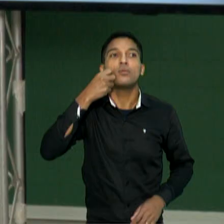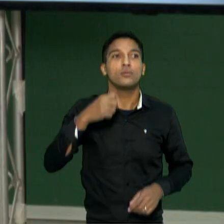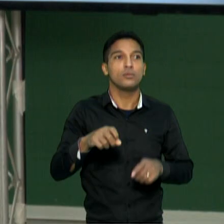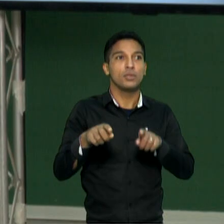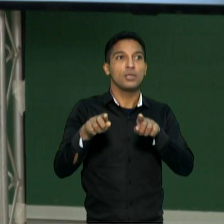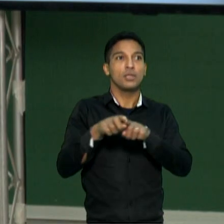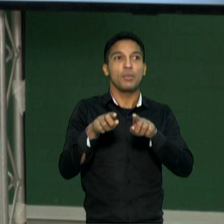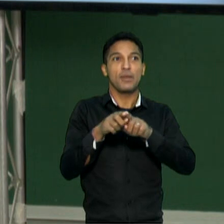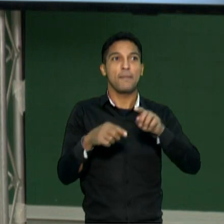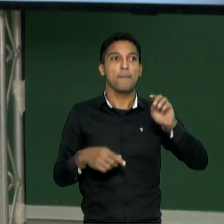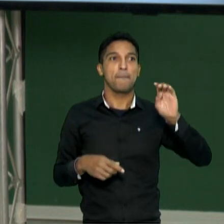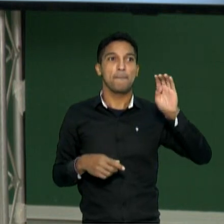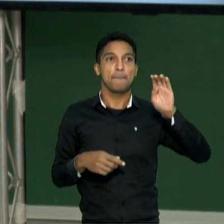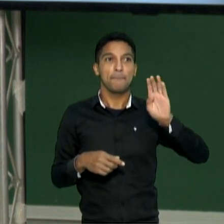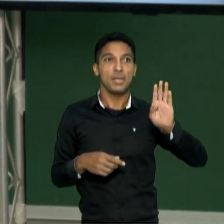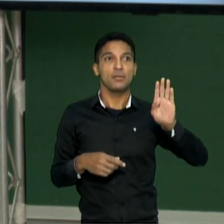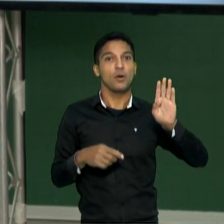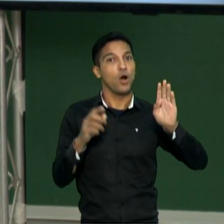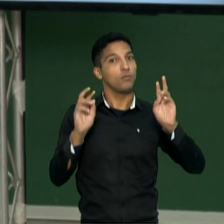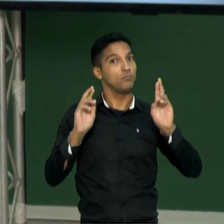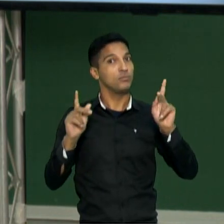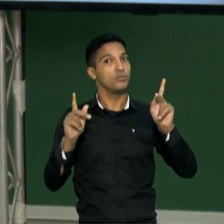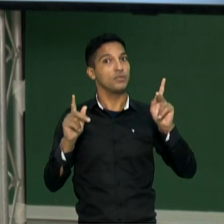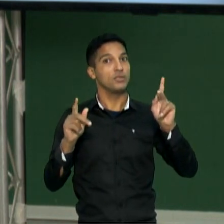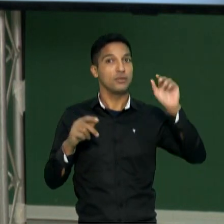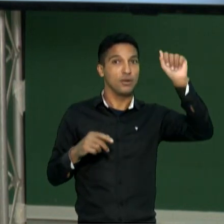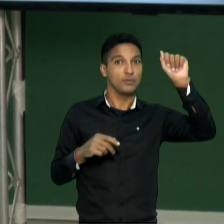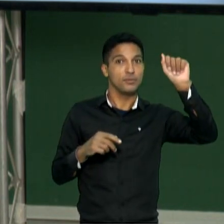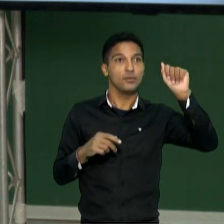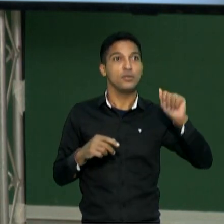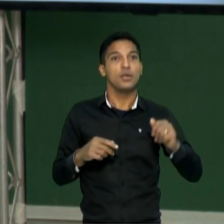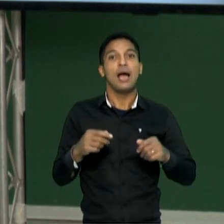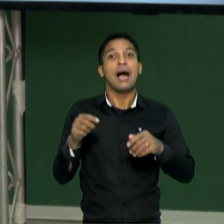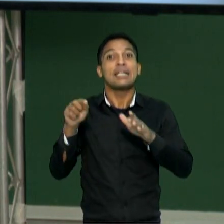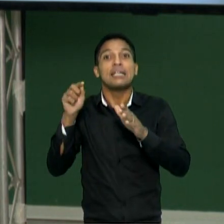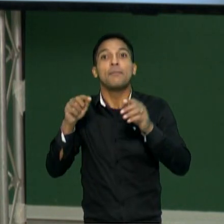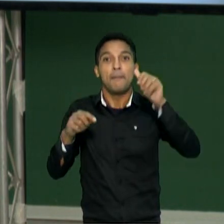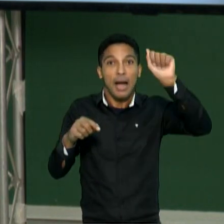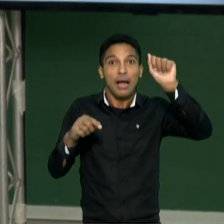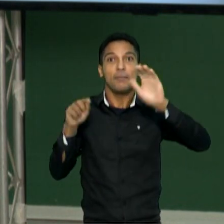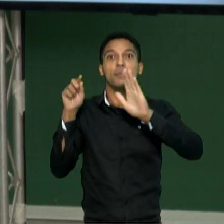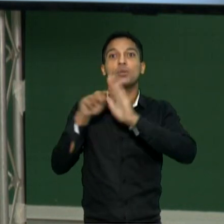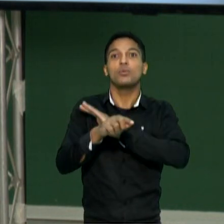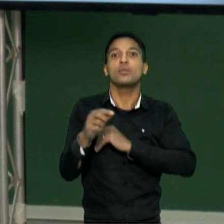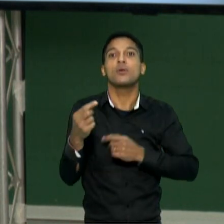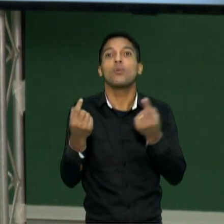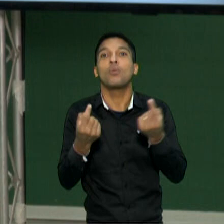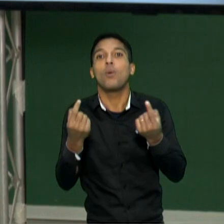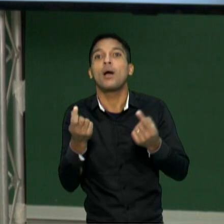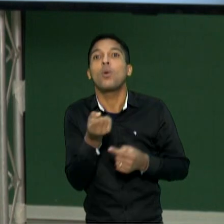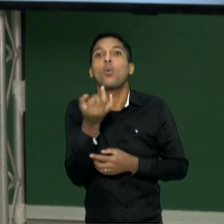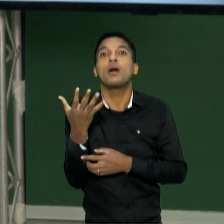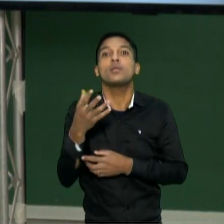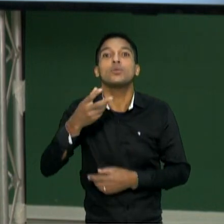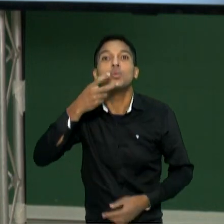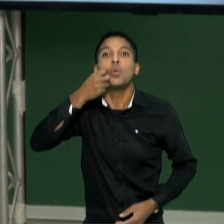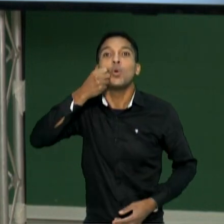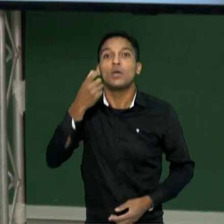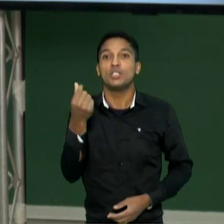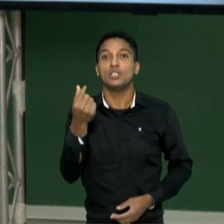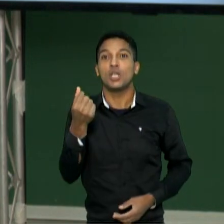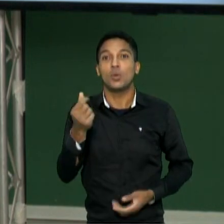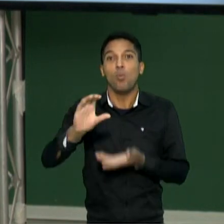itens aqui, ó, bem diferente um do outro, porque aqui pergunta qual é o lucro. E aqui está dizendo qual é a quantidade